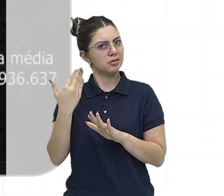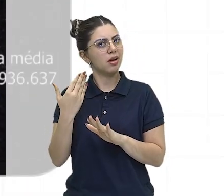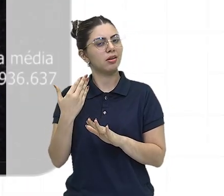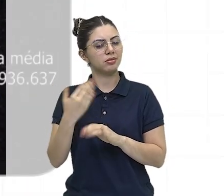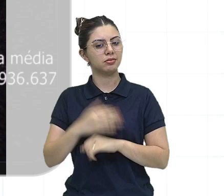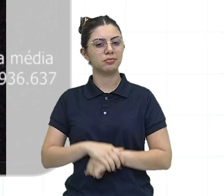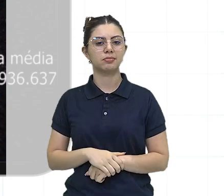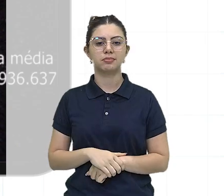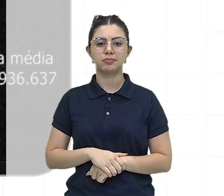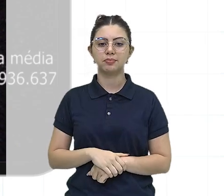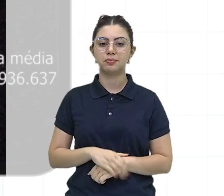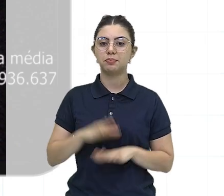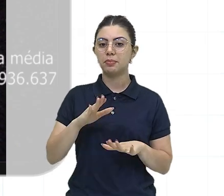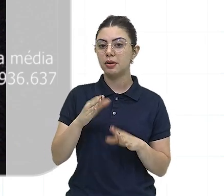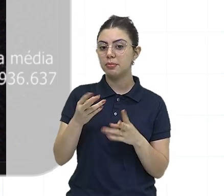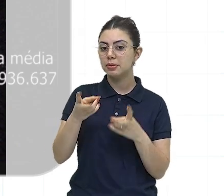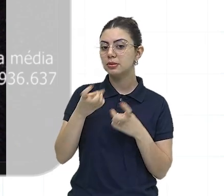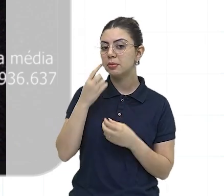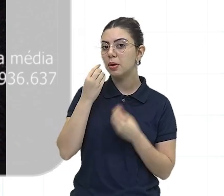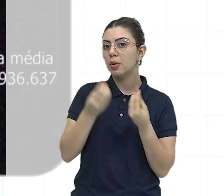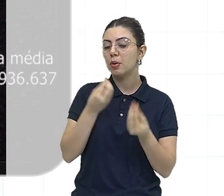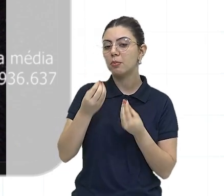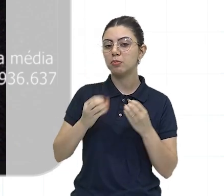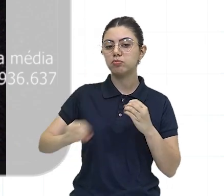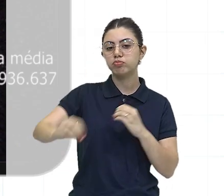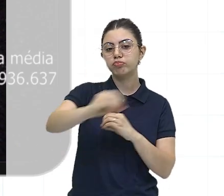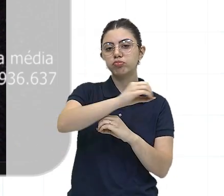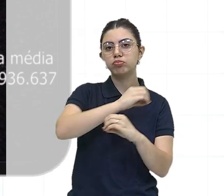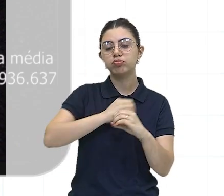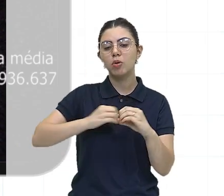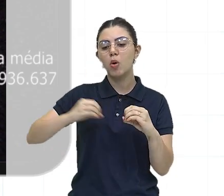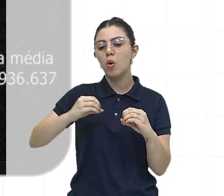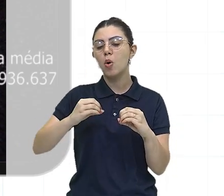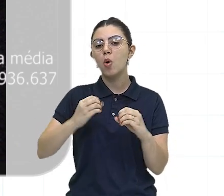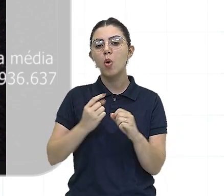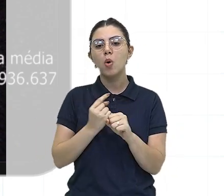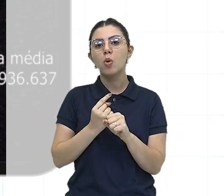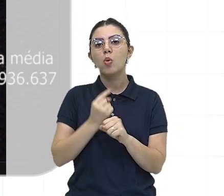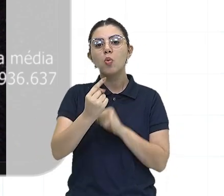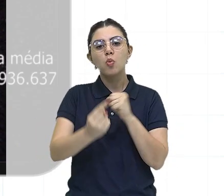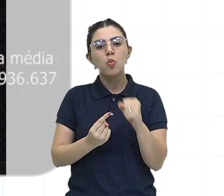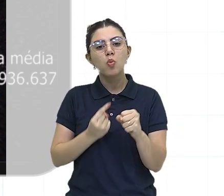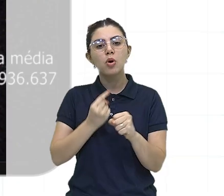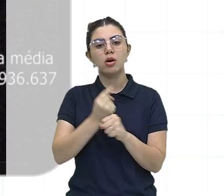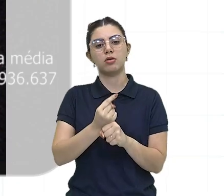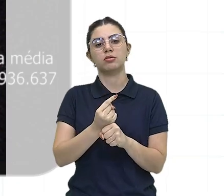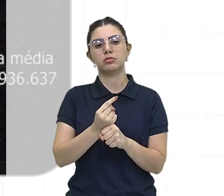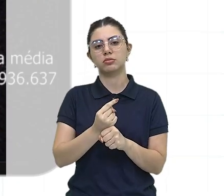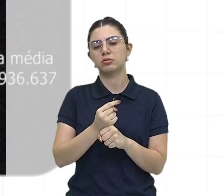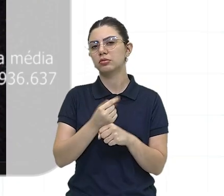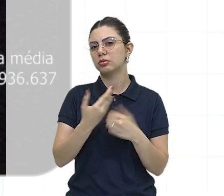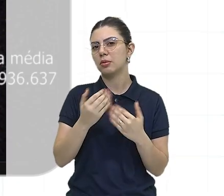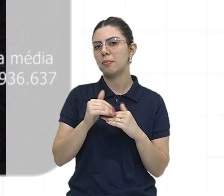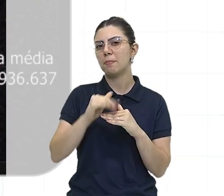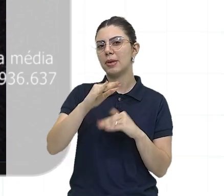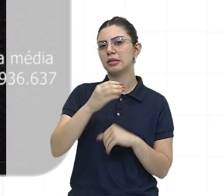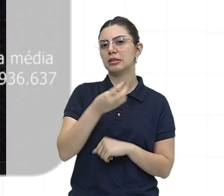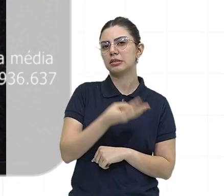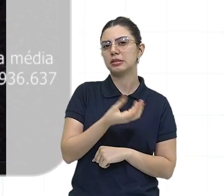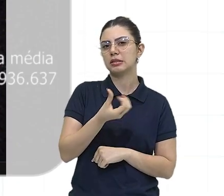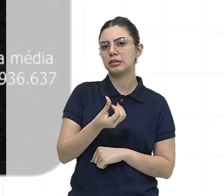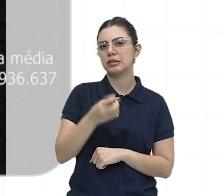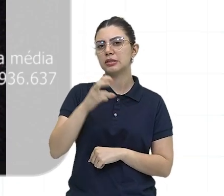órbita agora de Marte, que ele leva cerca de um ano, ou seja, mais de 365 dias